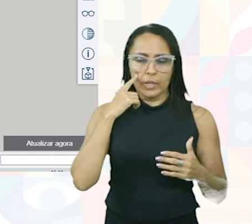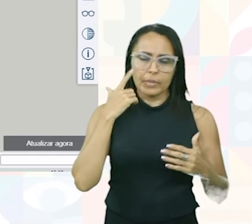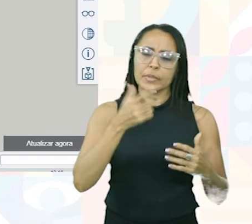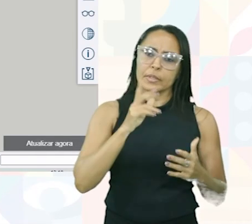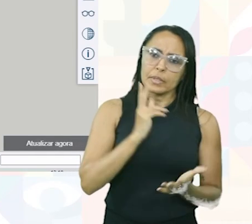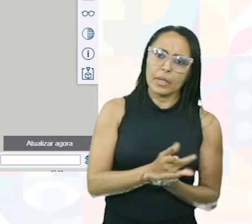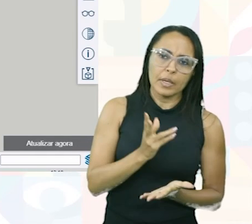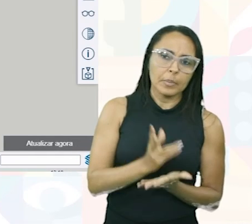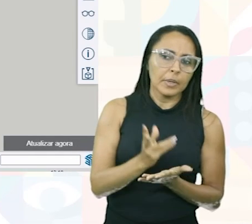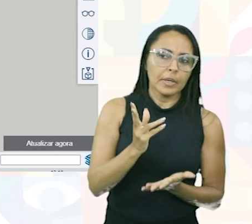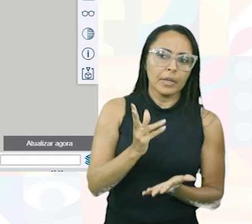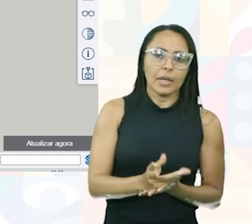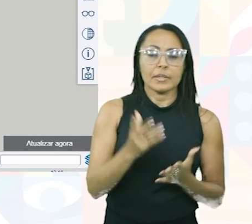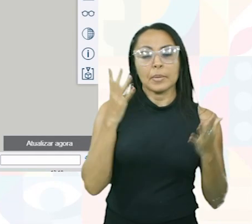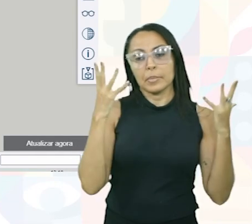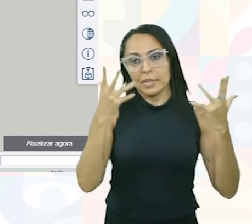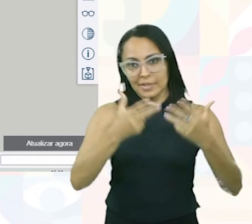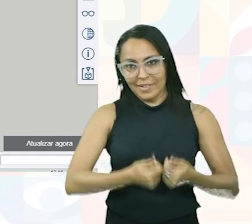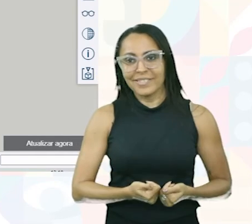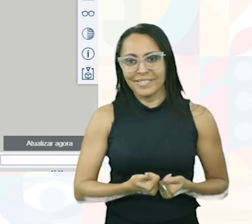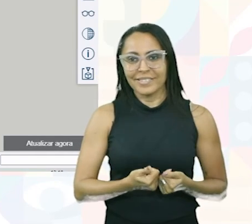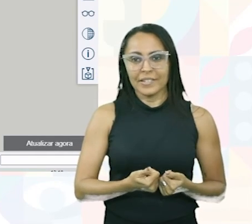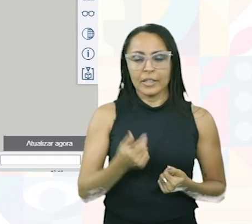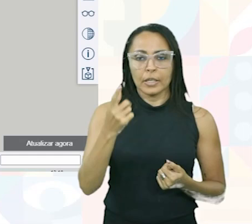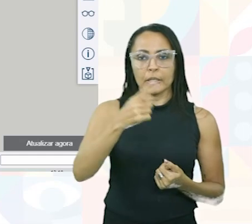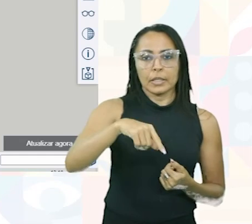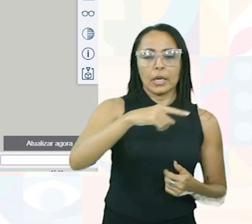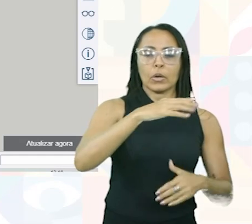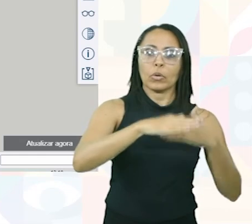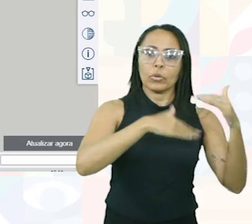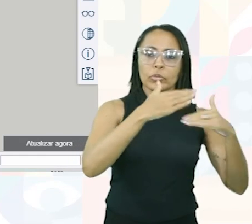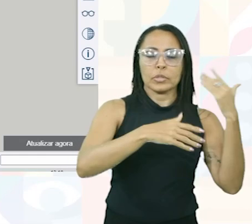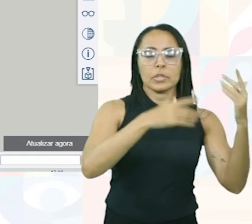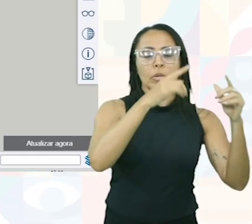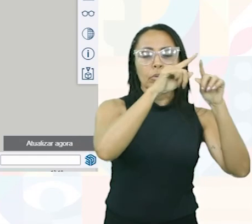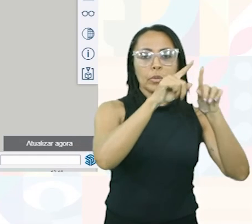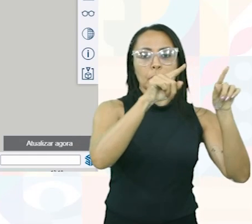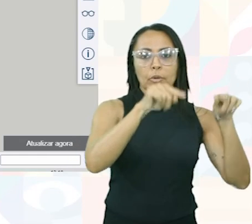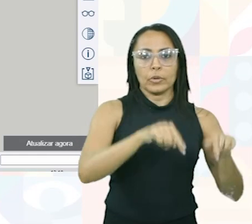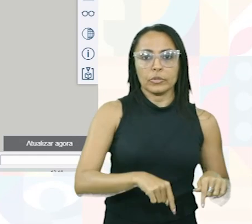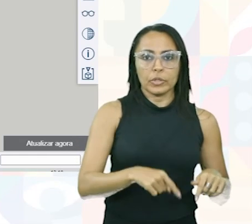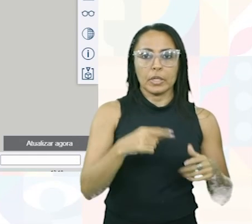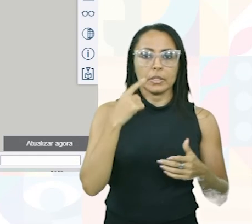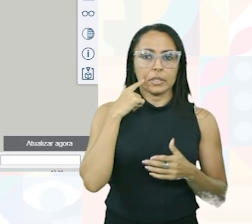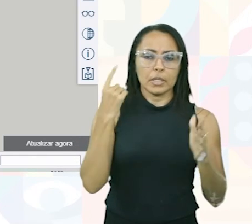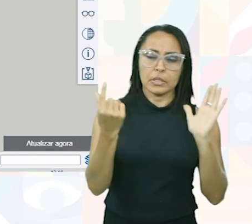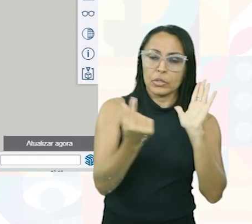mais essa habilidade na construção de projetos nesse